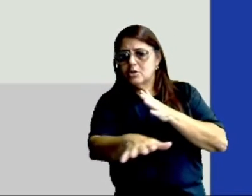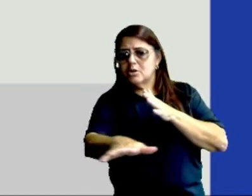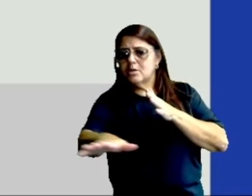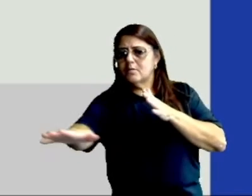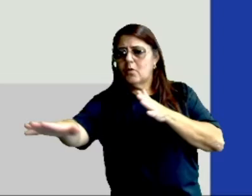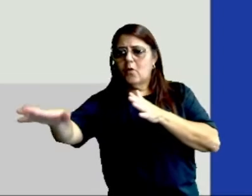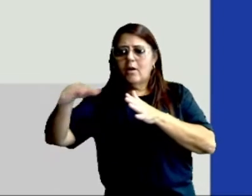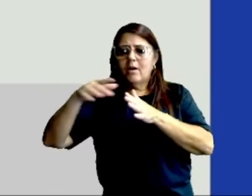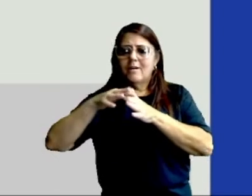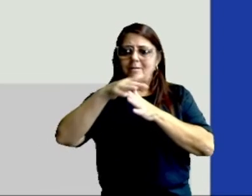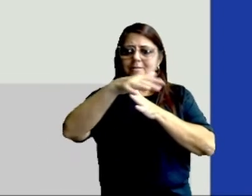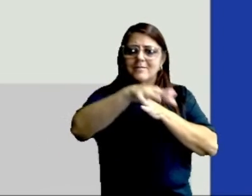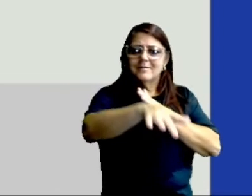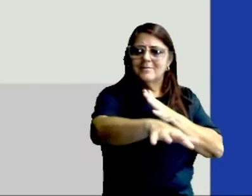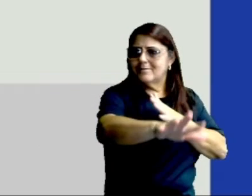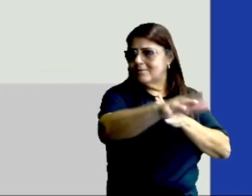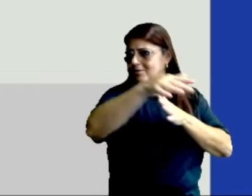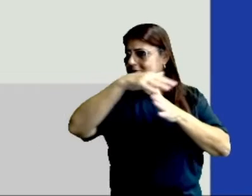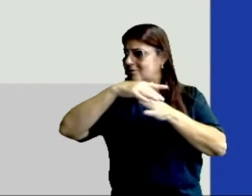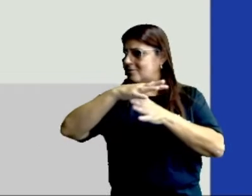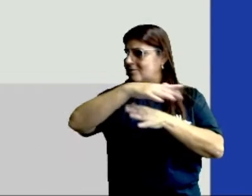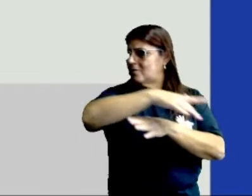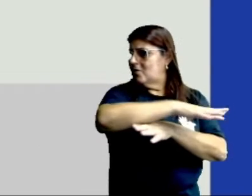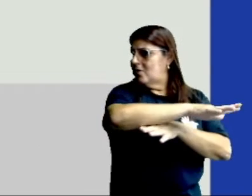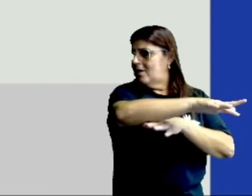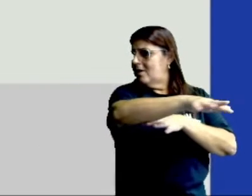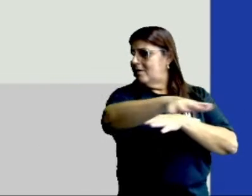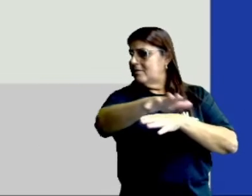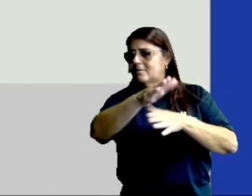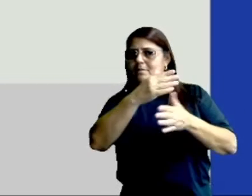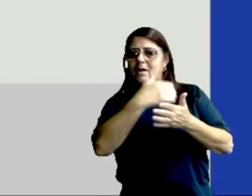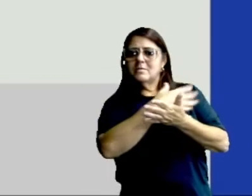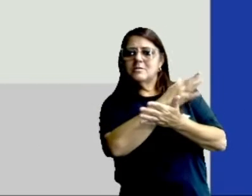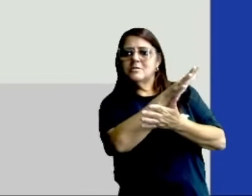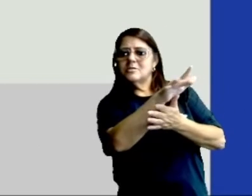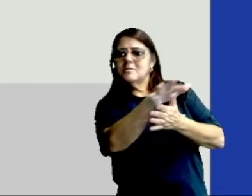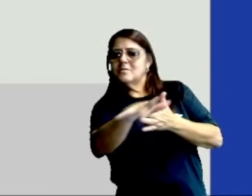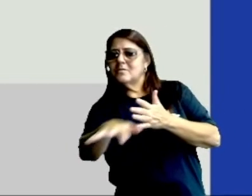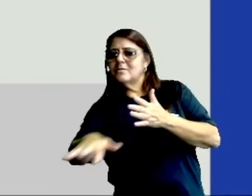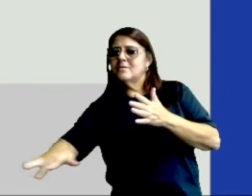né para desenvolver o processo de agricultura e